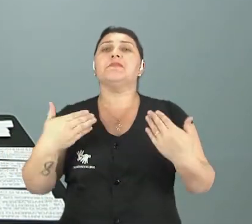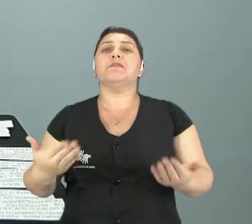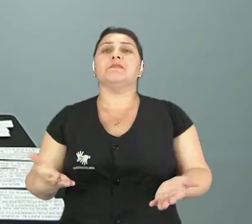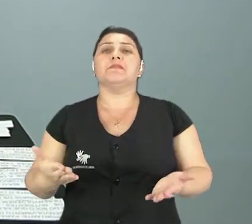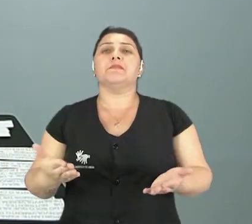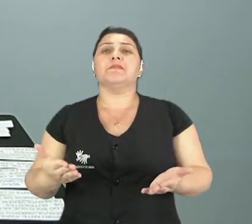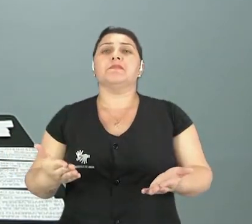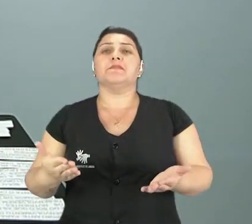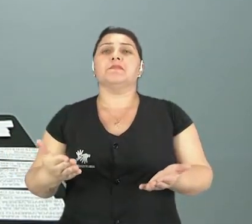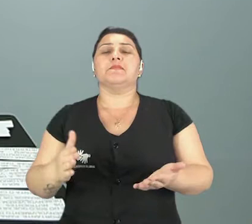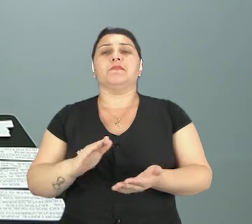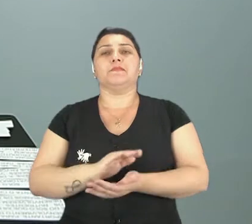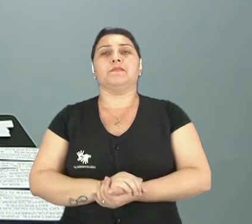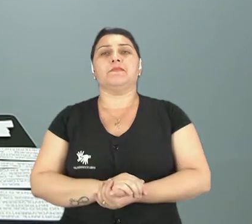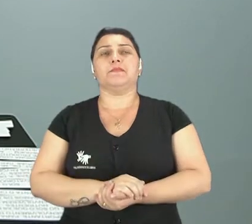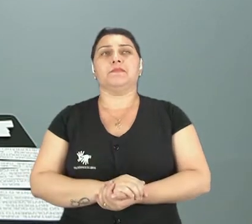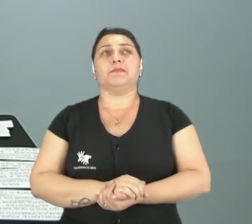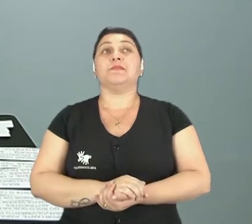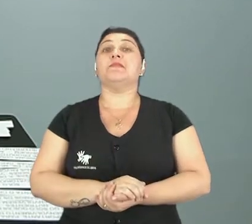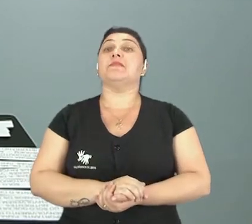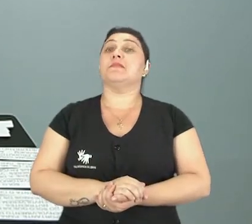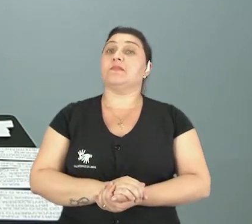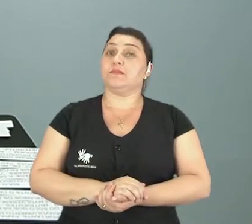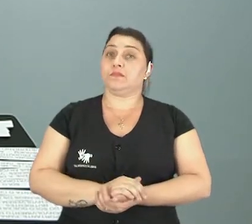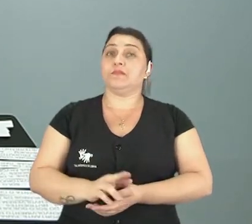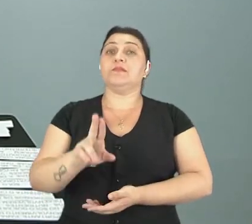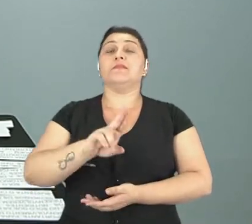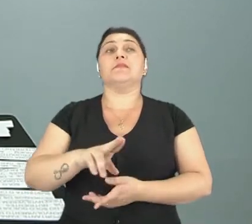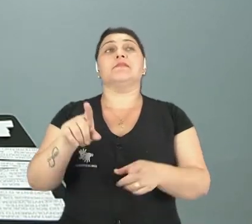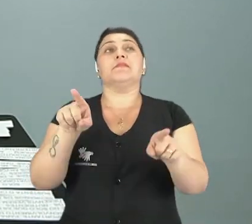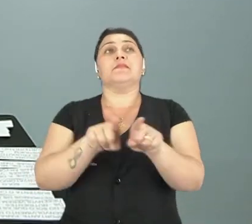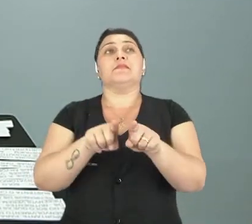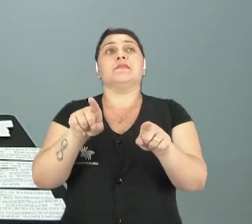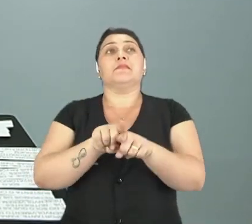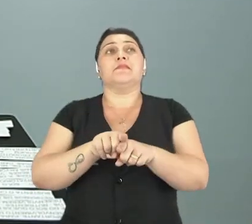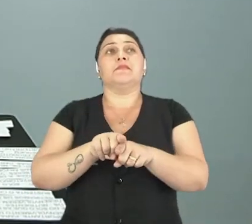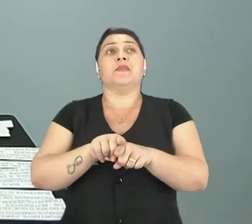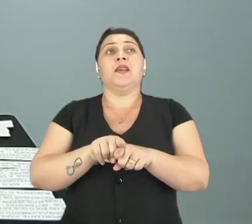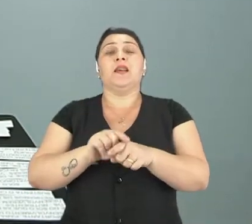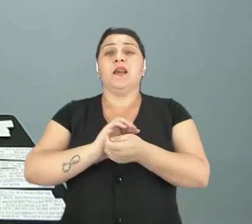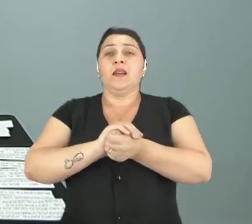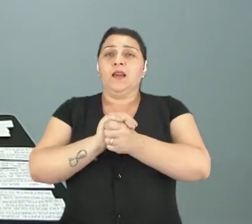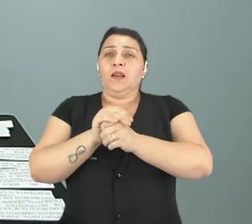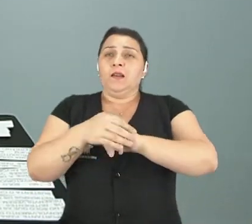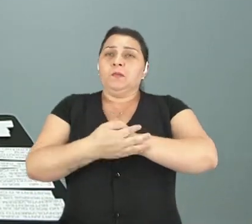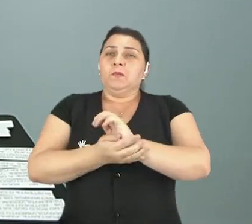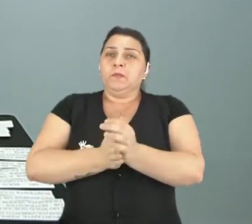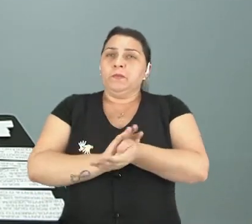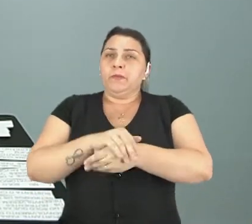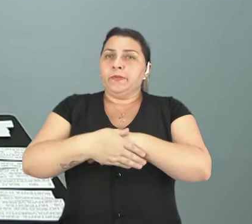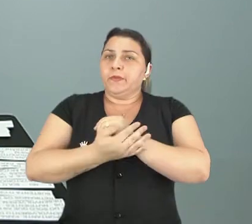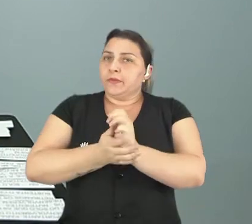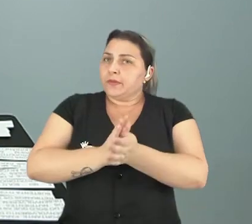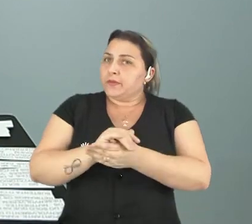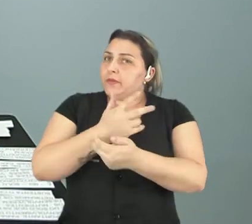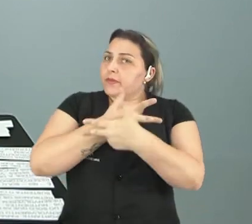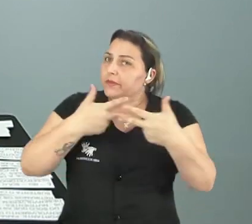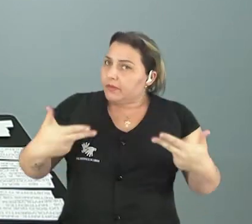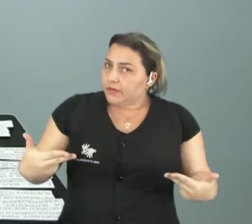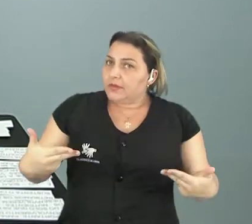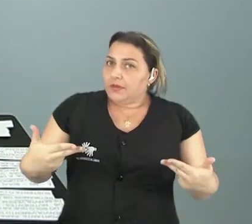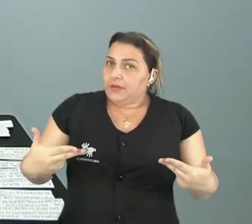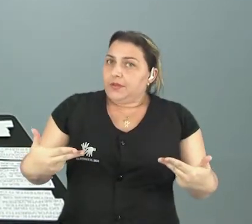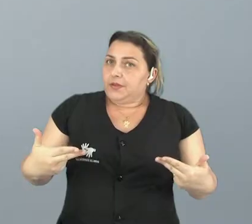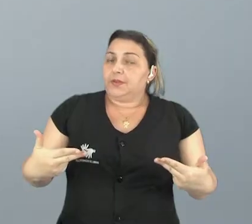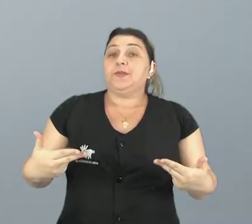outras situações? Utilizamos também para lavar os nossos utensílios, isso mesmo, né?